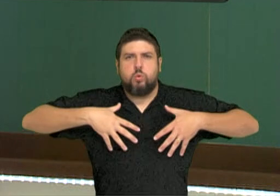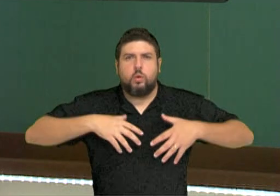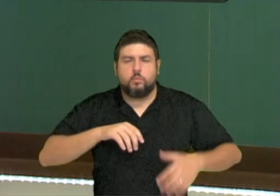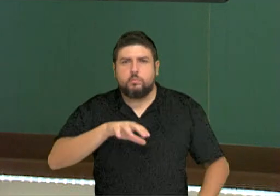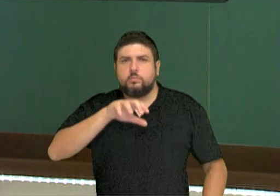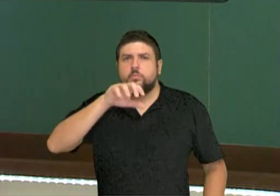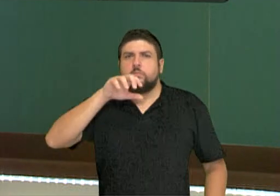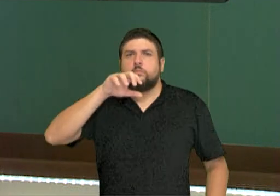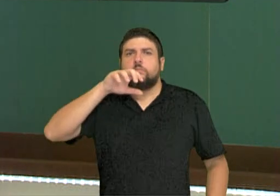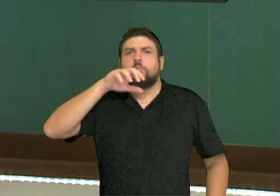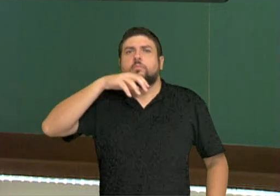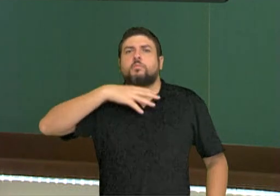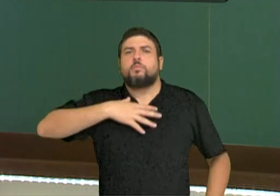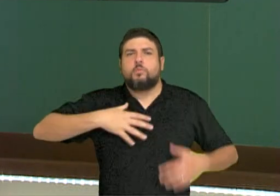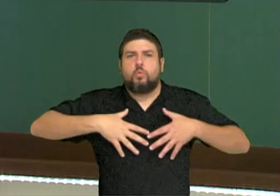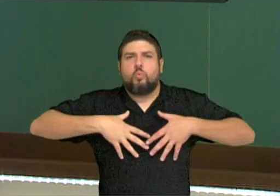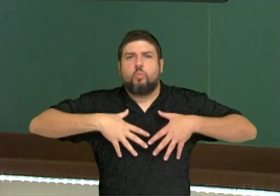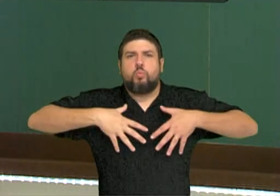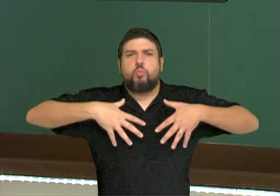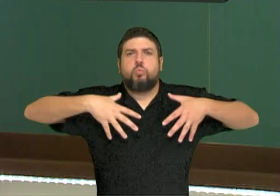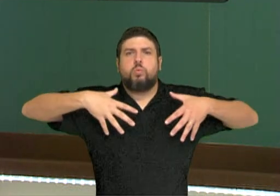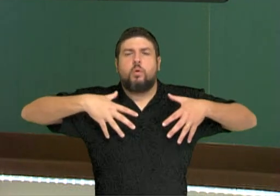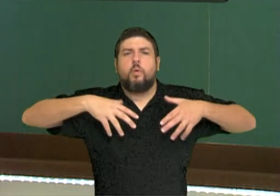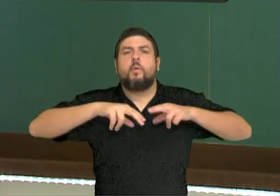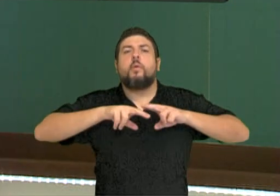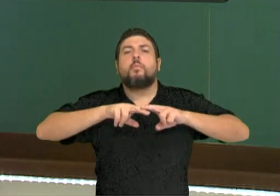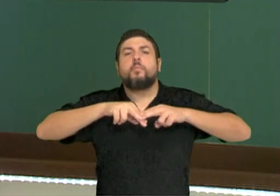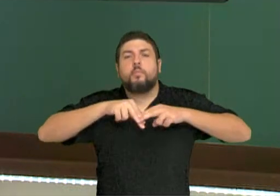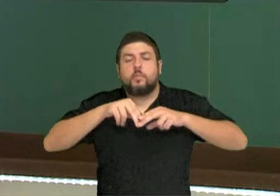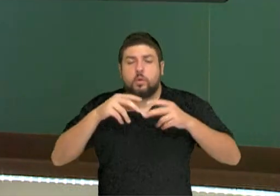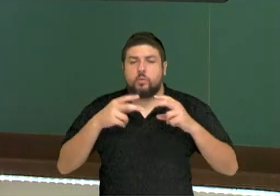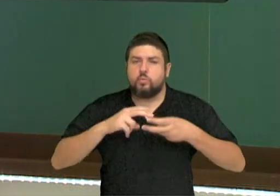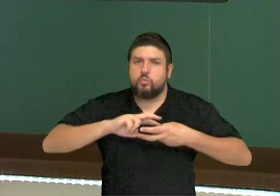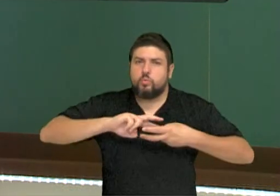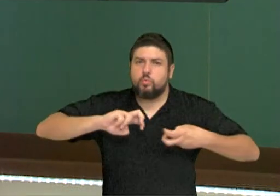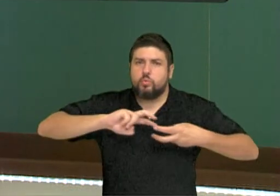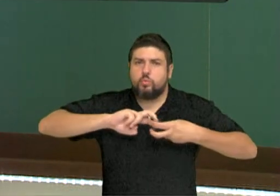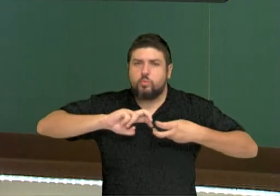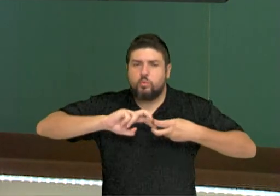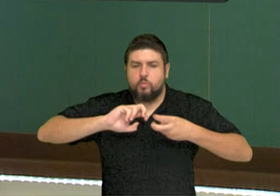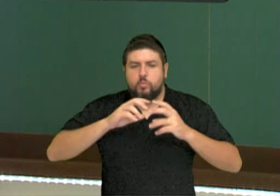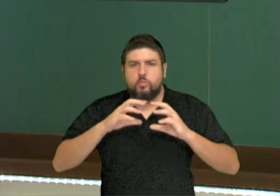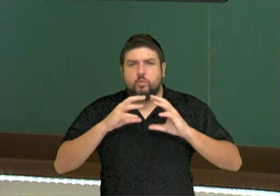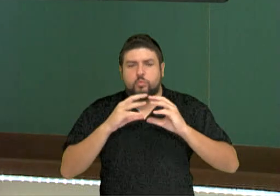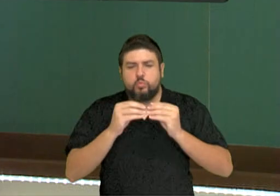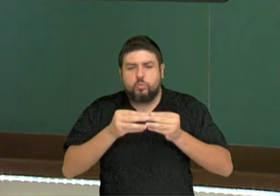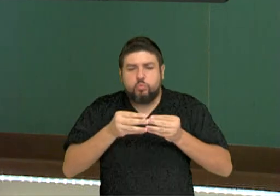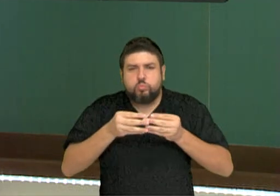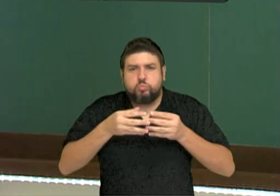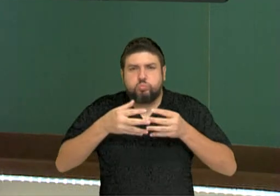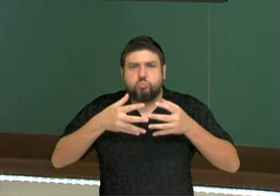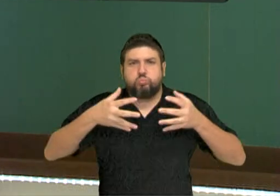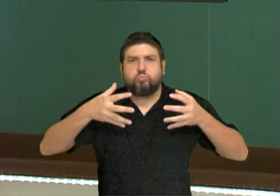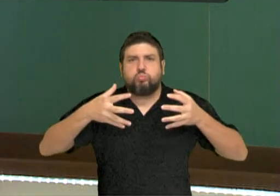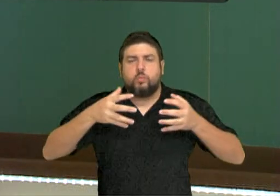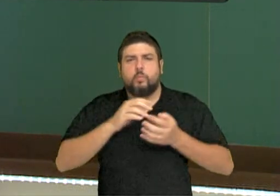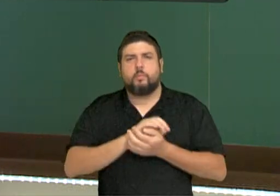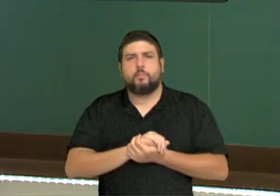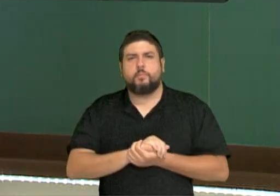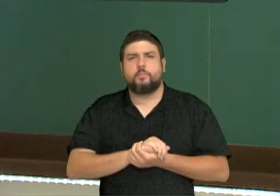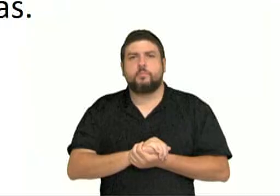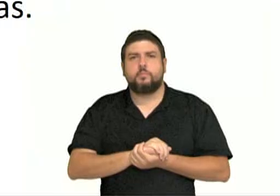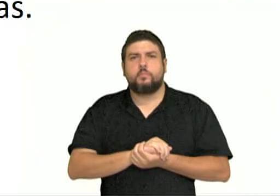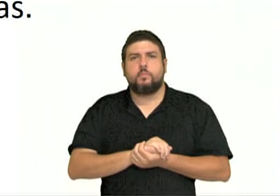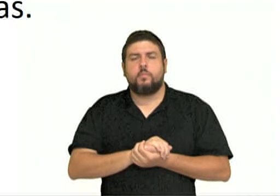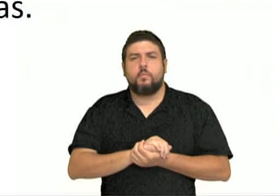conta dessa contração dos nossos músculos intercostais, tá? Nesse mesmo momento, enquanto